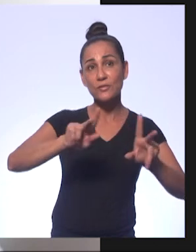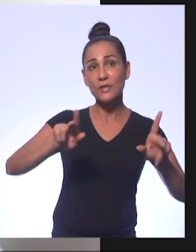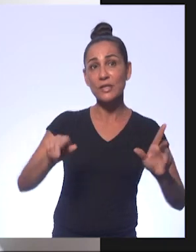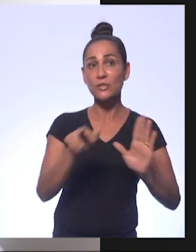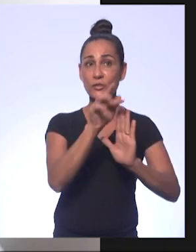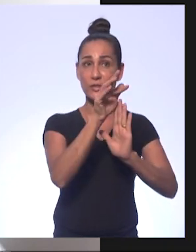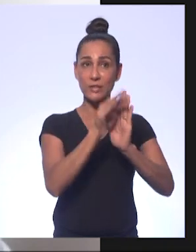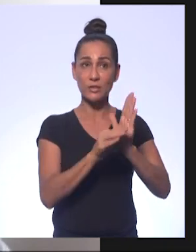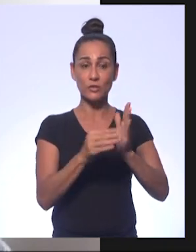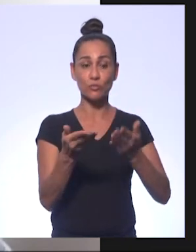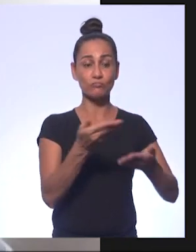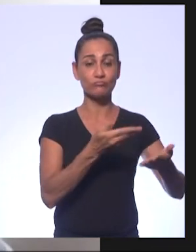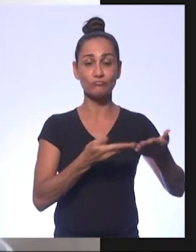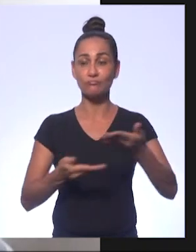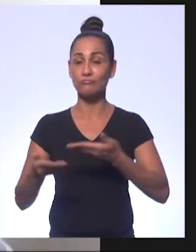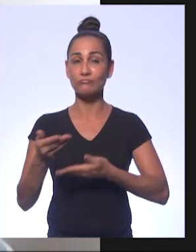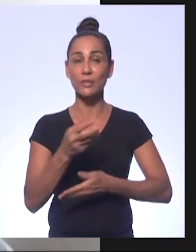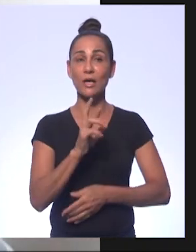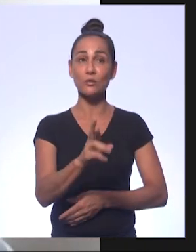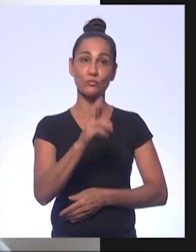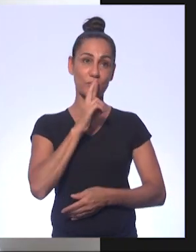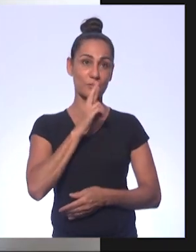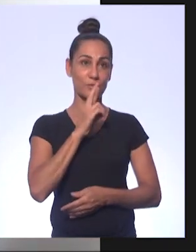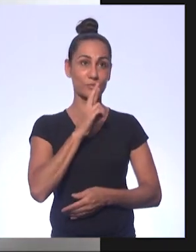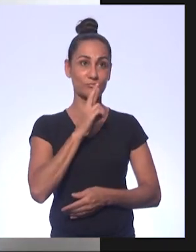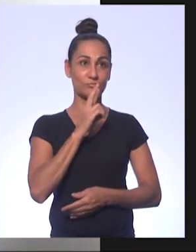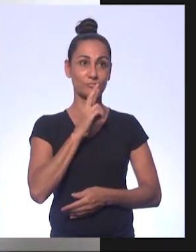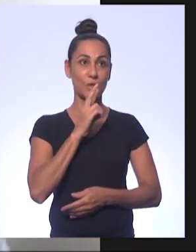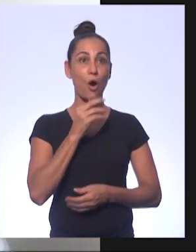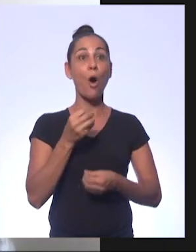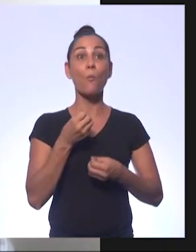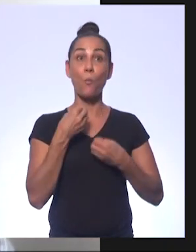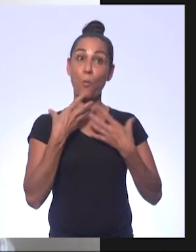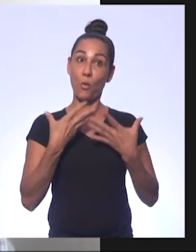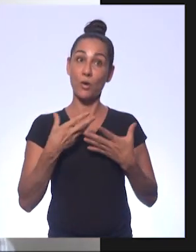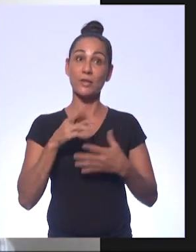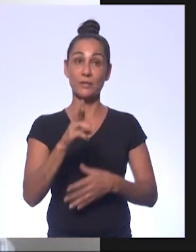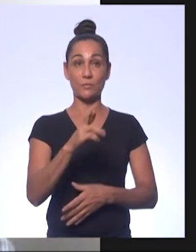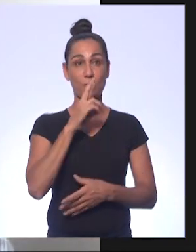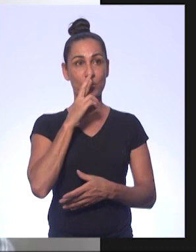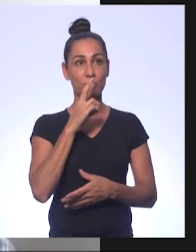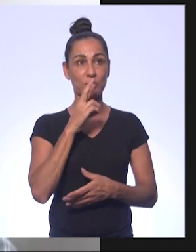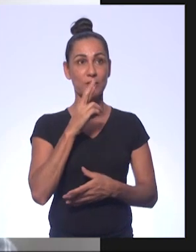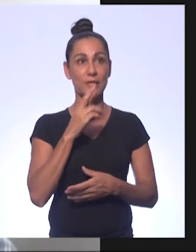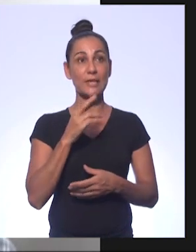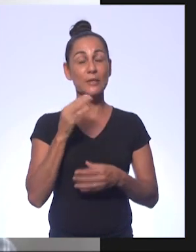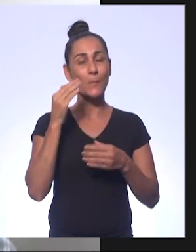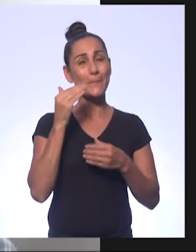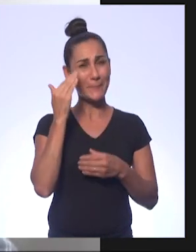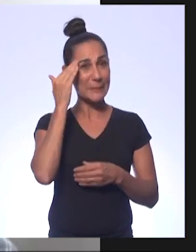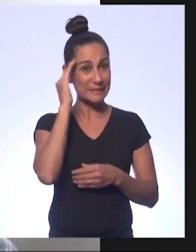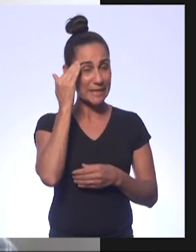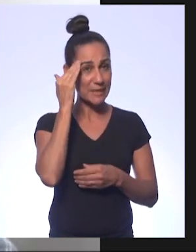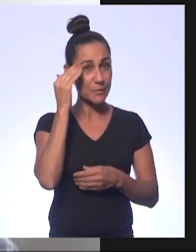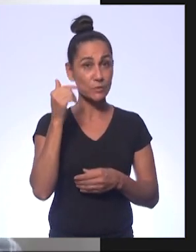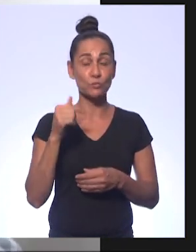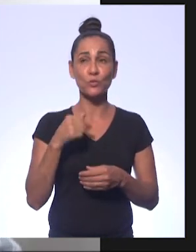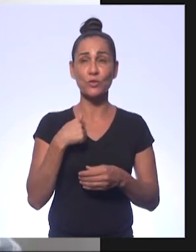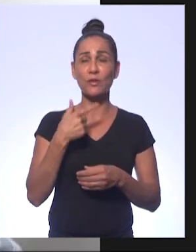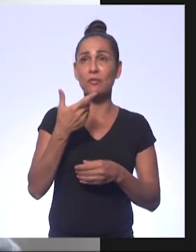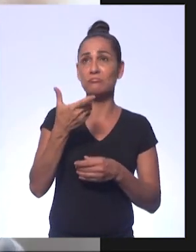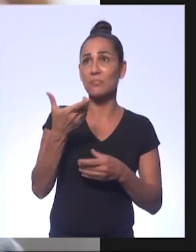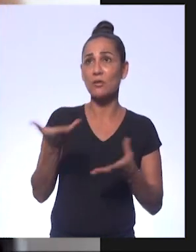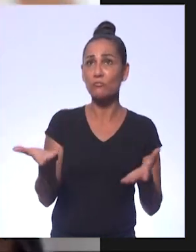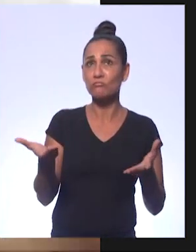do texto. Olha a sua resposta. Olha uma boa resposta. Perceba, quando eu estou dizendo isso podia ser